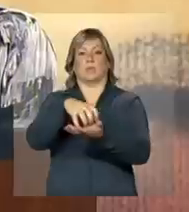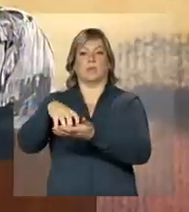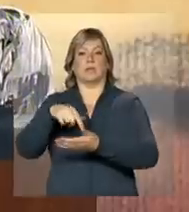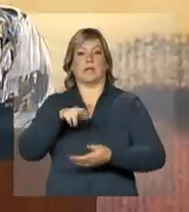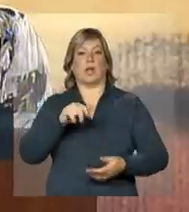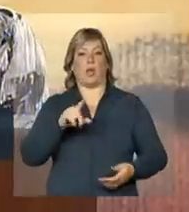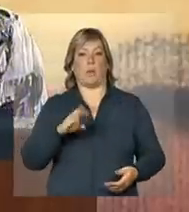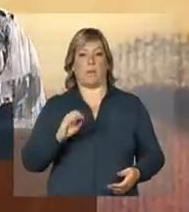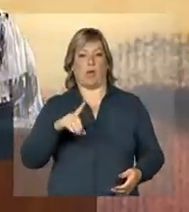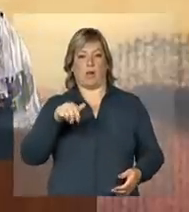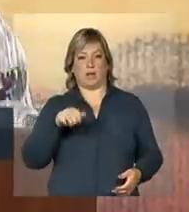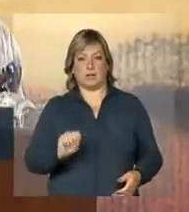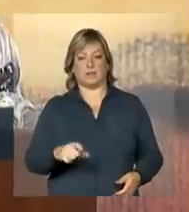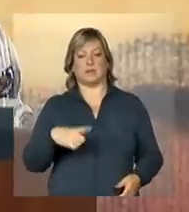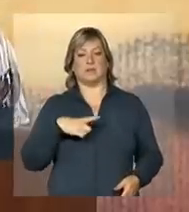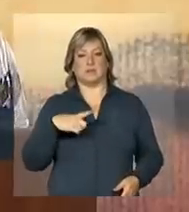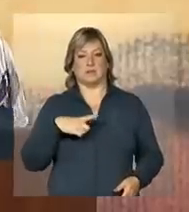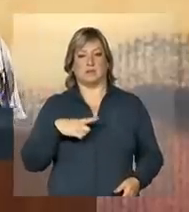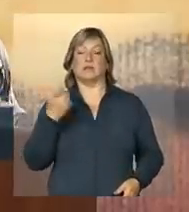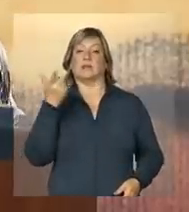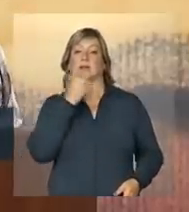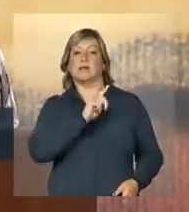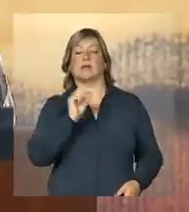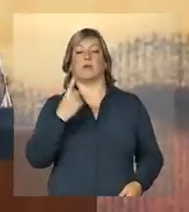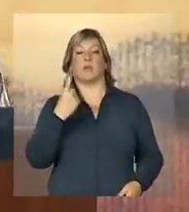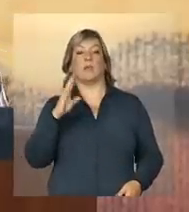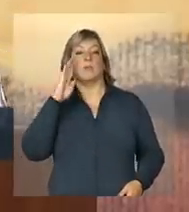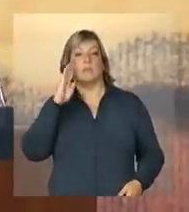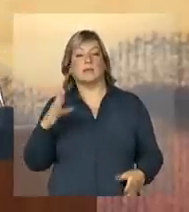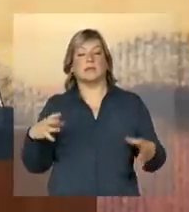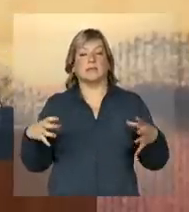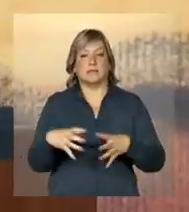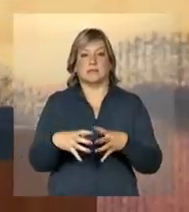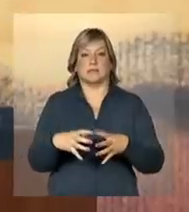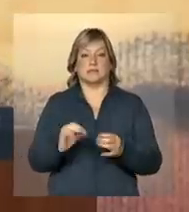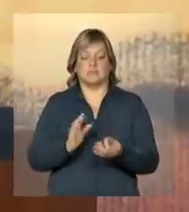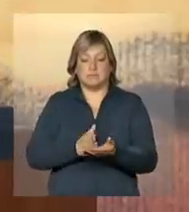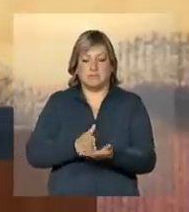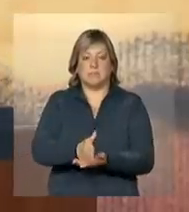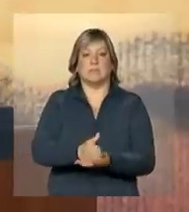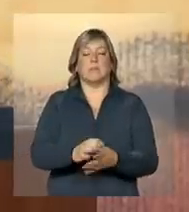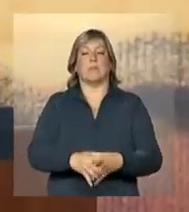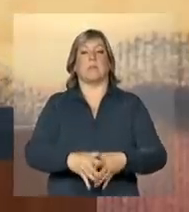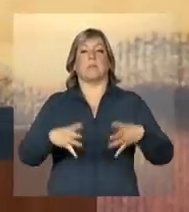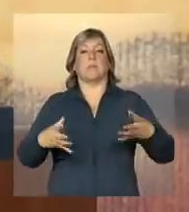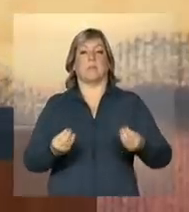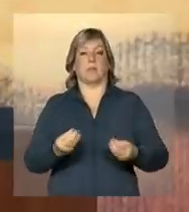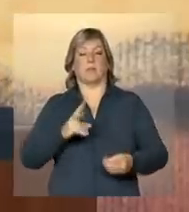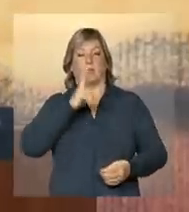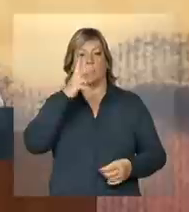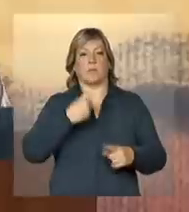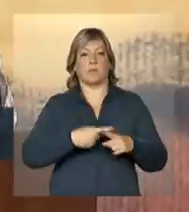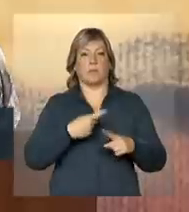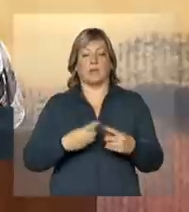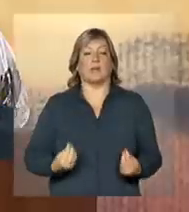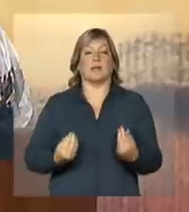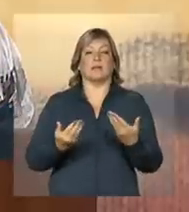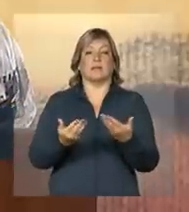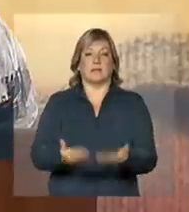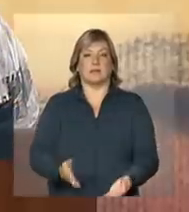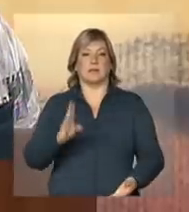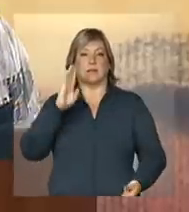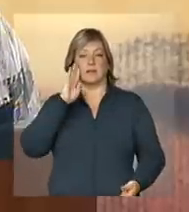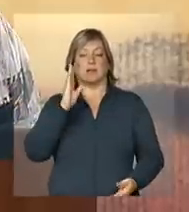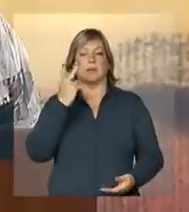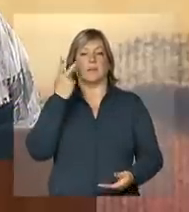Quilombolas ganha uma centralidade muito grande no sentido de propiciar a